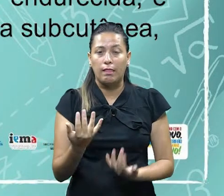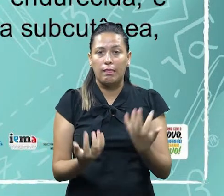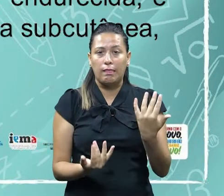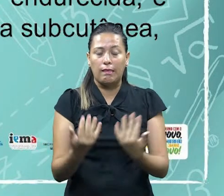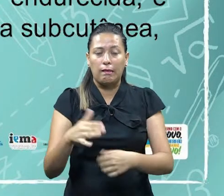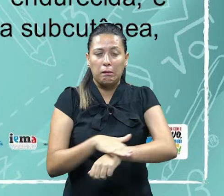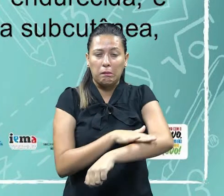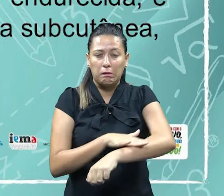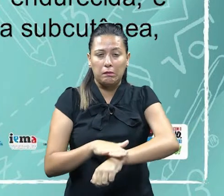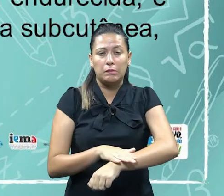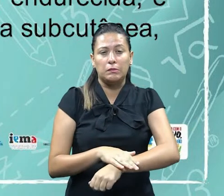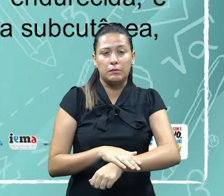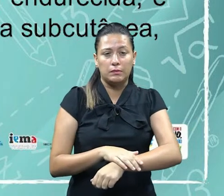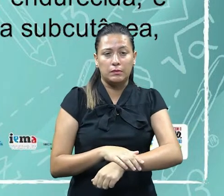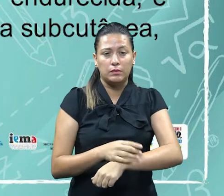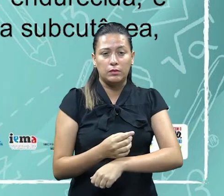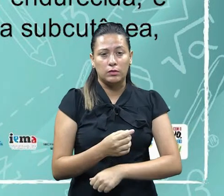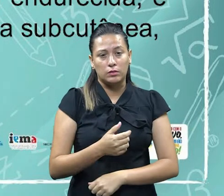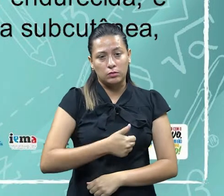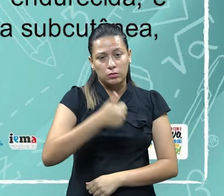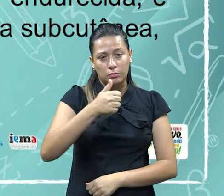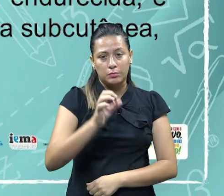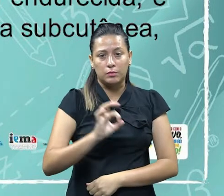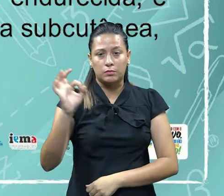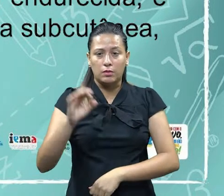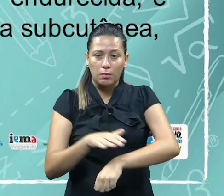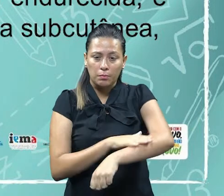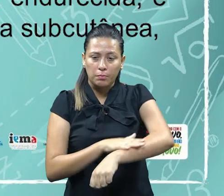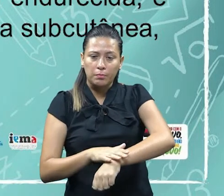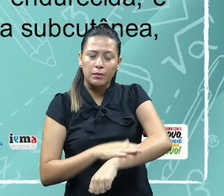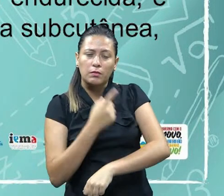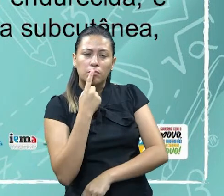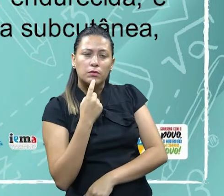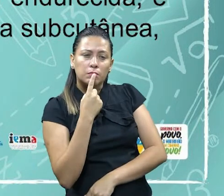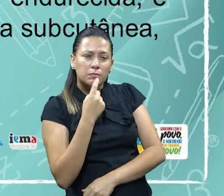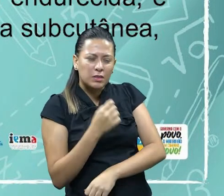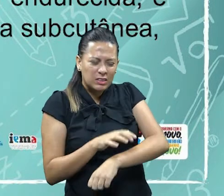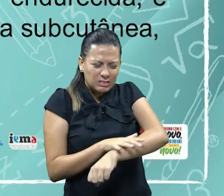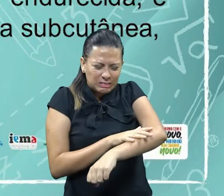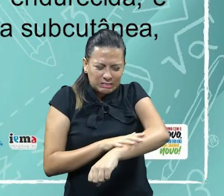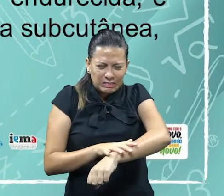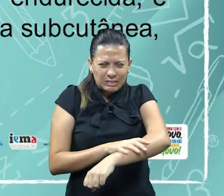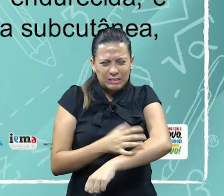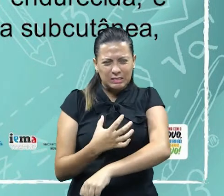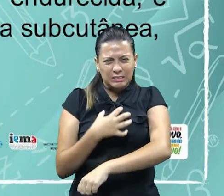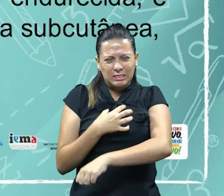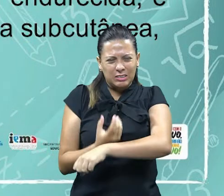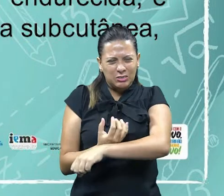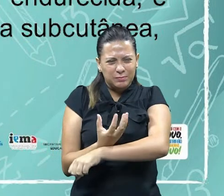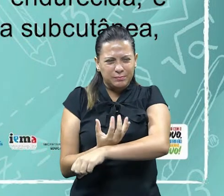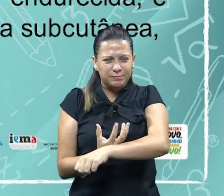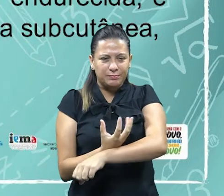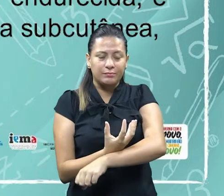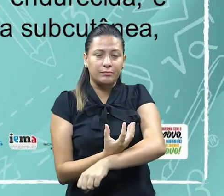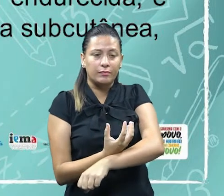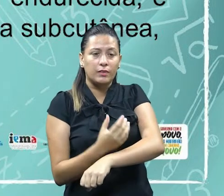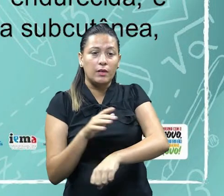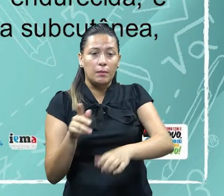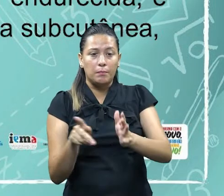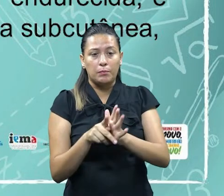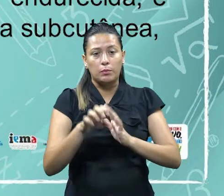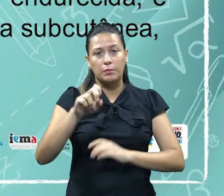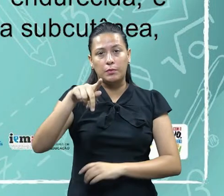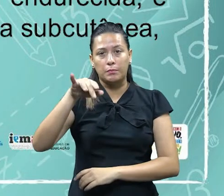Queimaduras. Queimadura de primeiro grau deixa a pele avermelhada e ardida, envolve apenas a